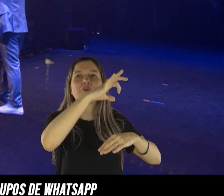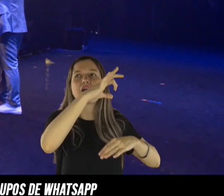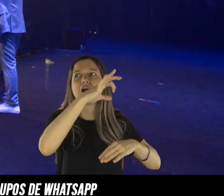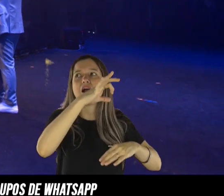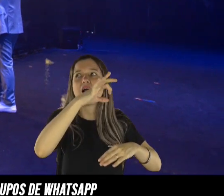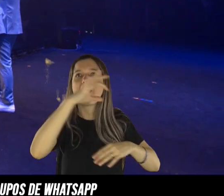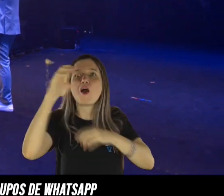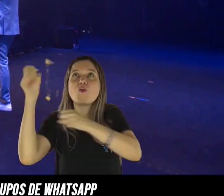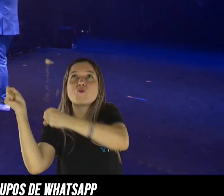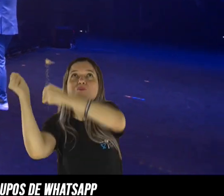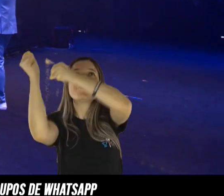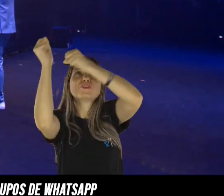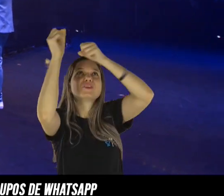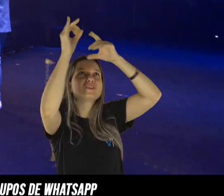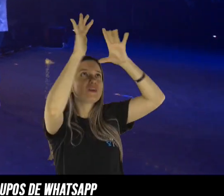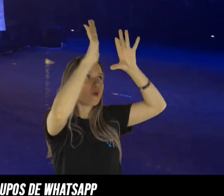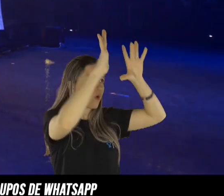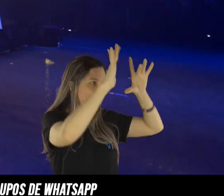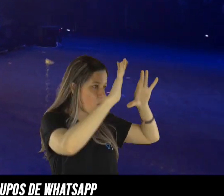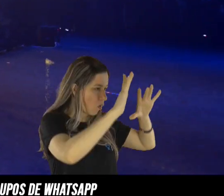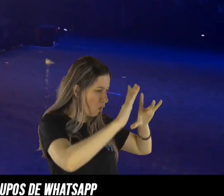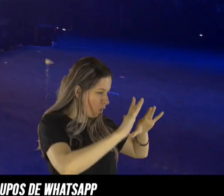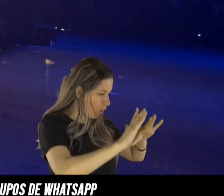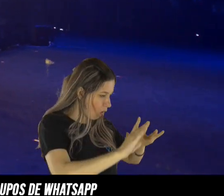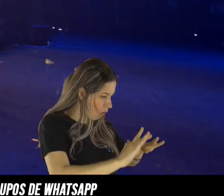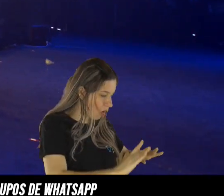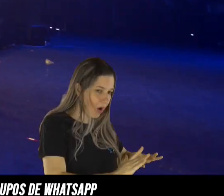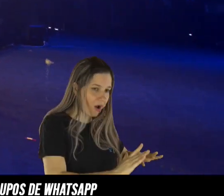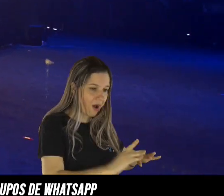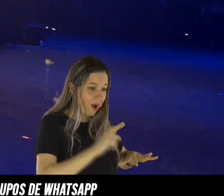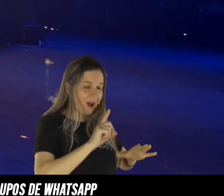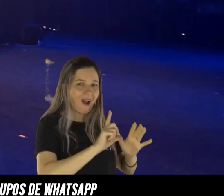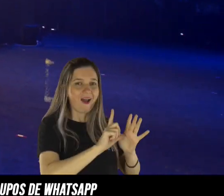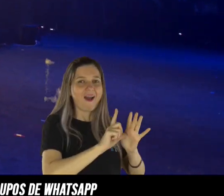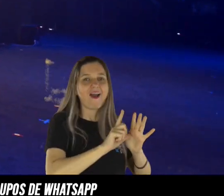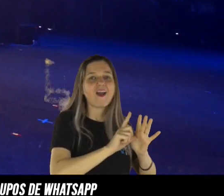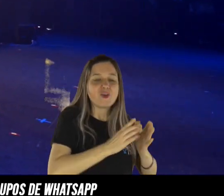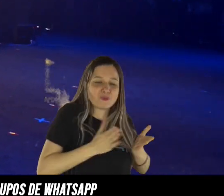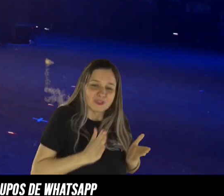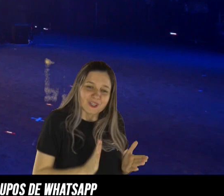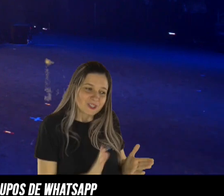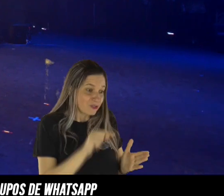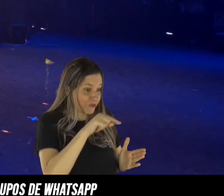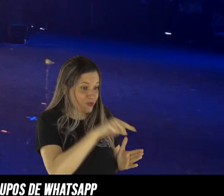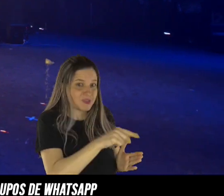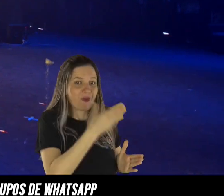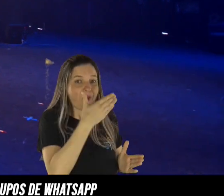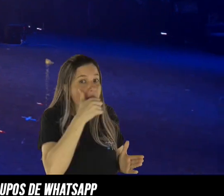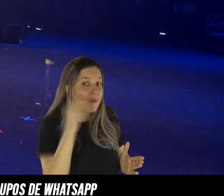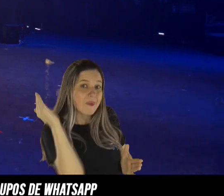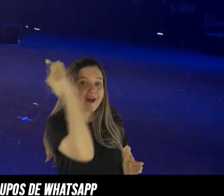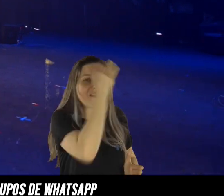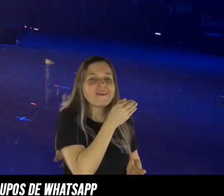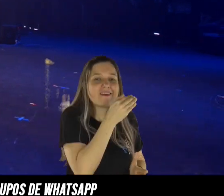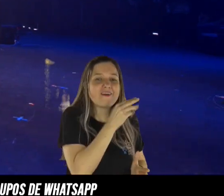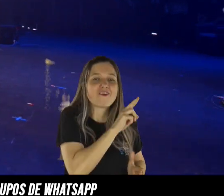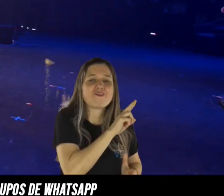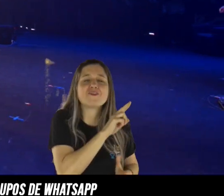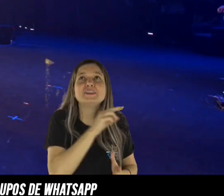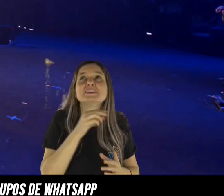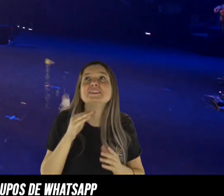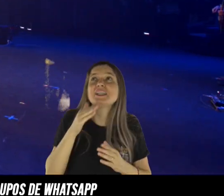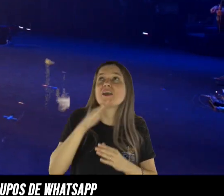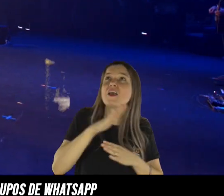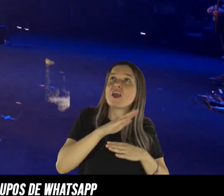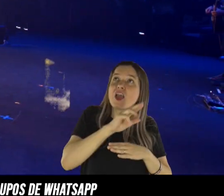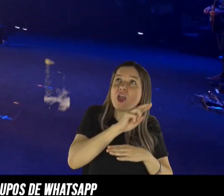a cobrirá com a sua sombra. Assim, aquele que há de nascer será chamado Santo, Filho